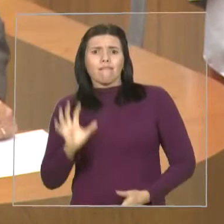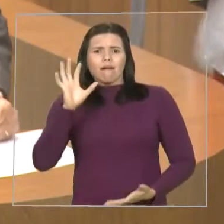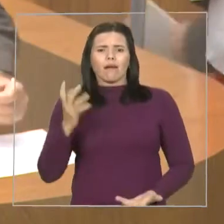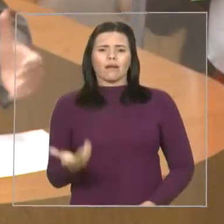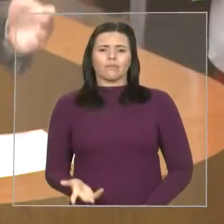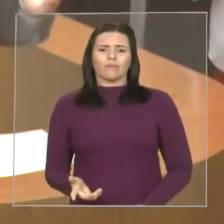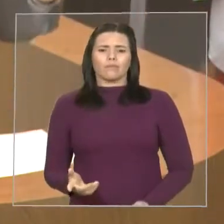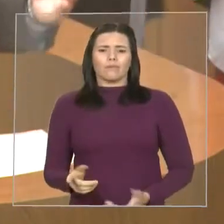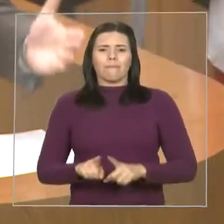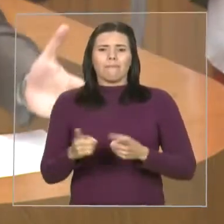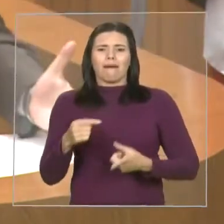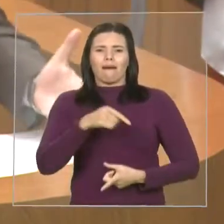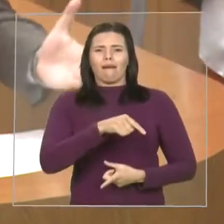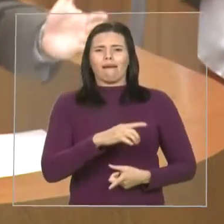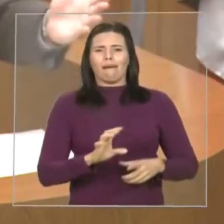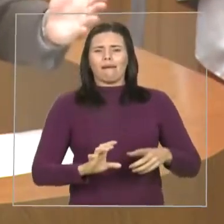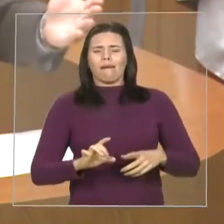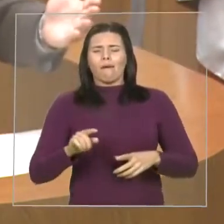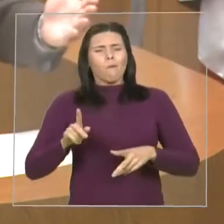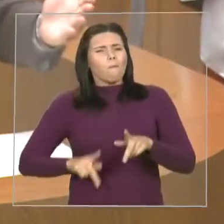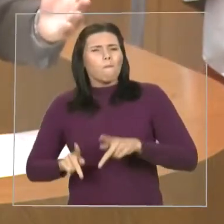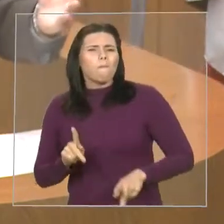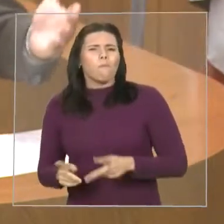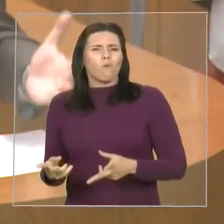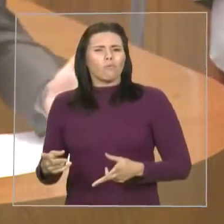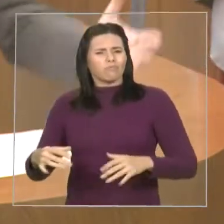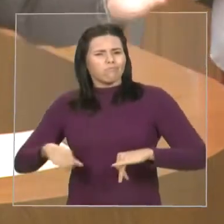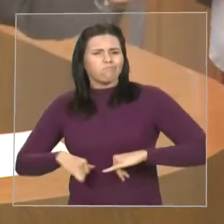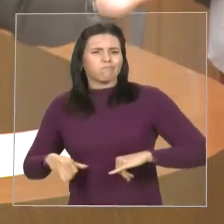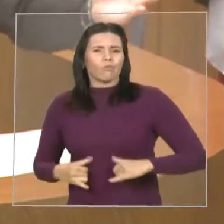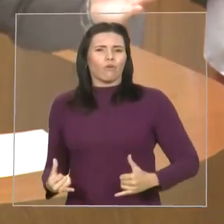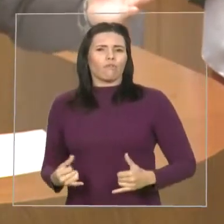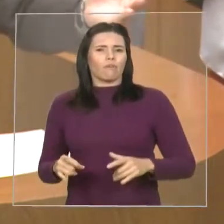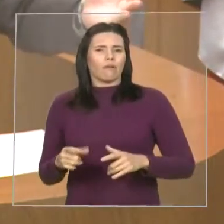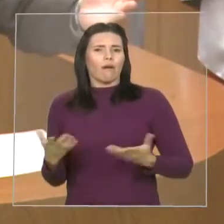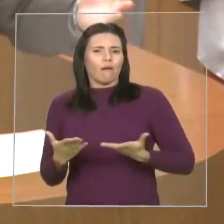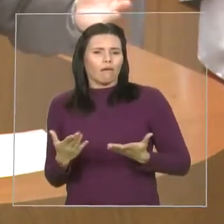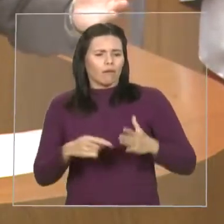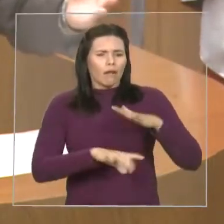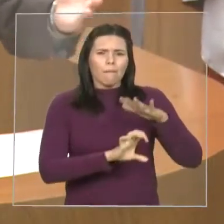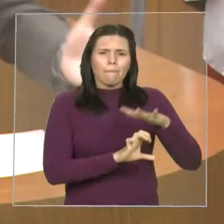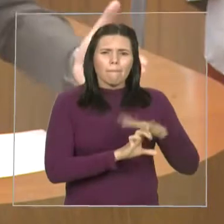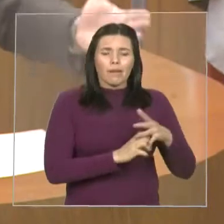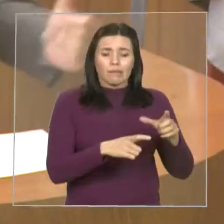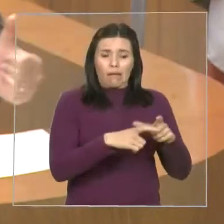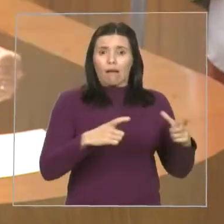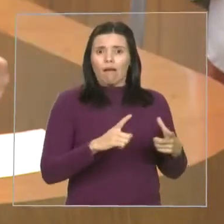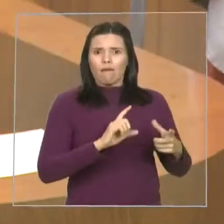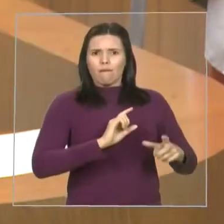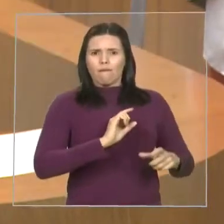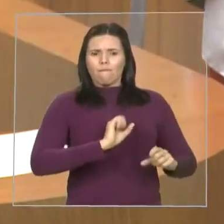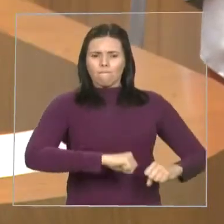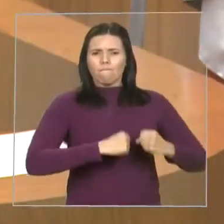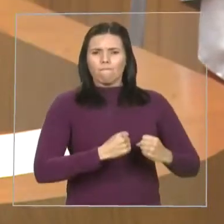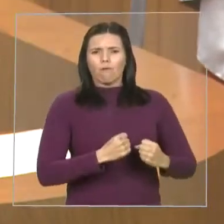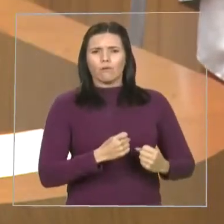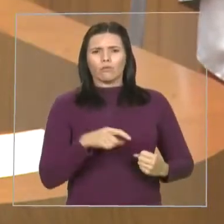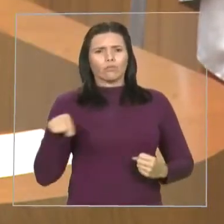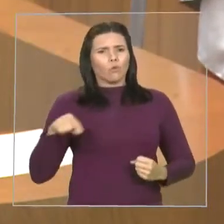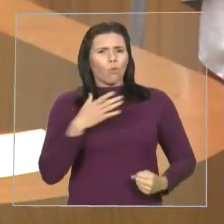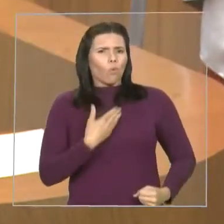riqueza, a gente se ajoelha, a gente se agacha para essa posição. Eu lamento muito,